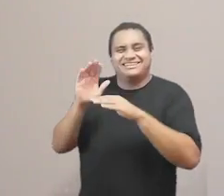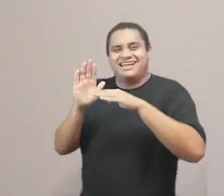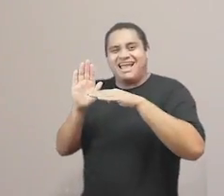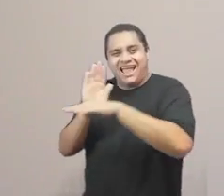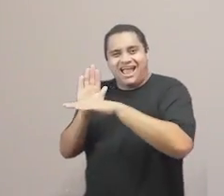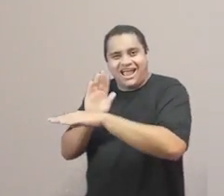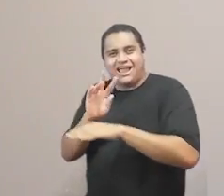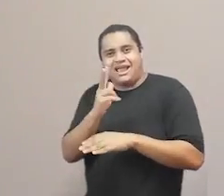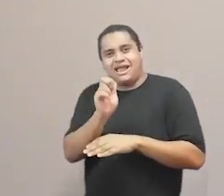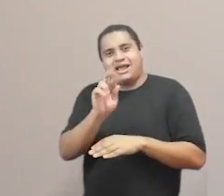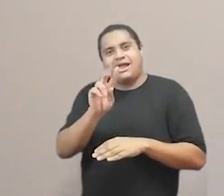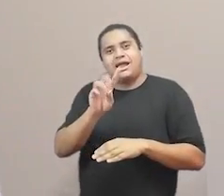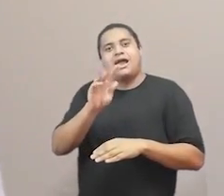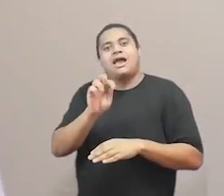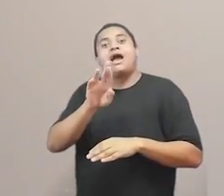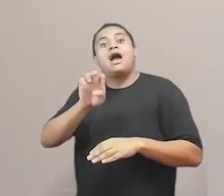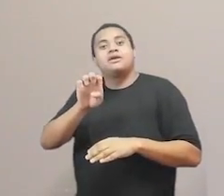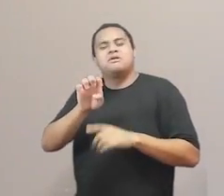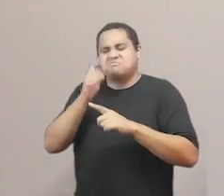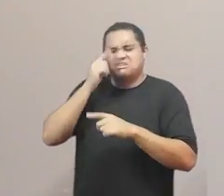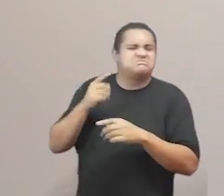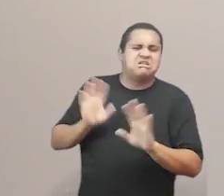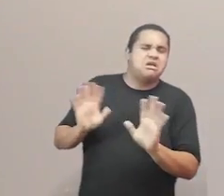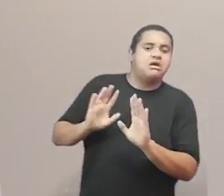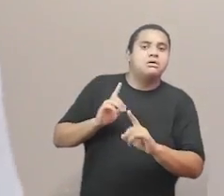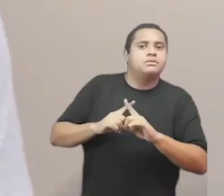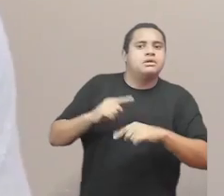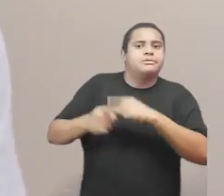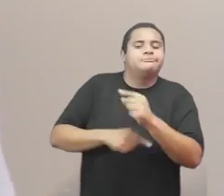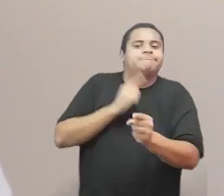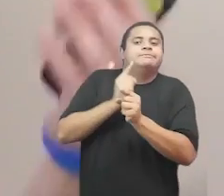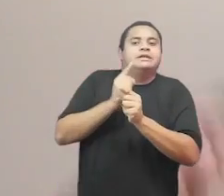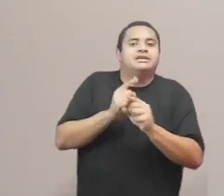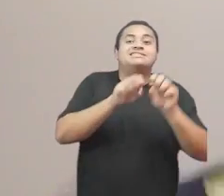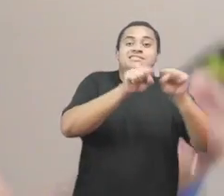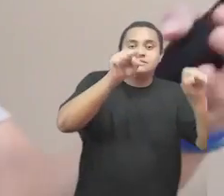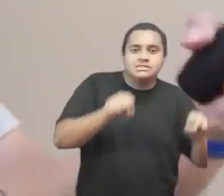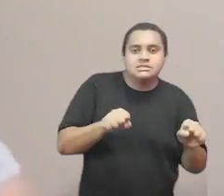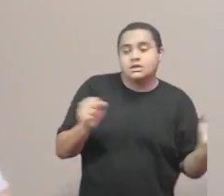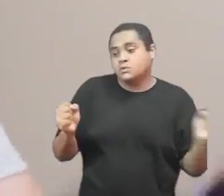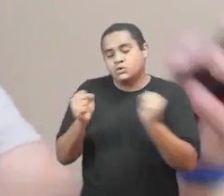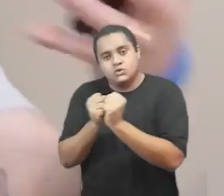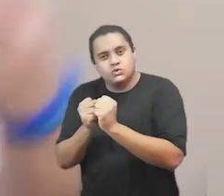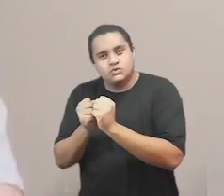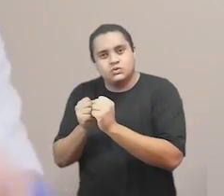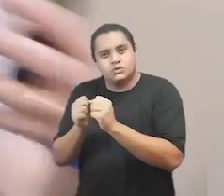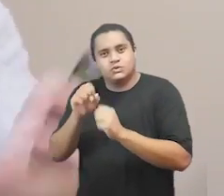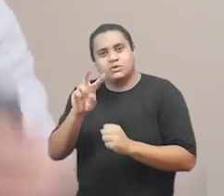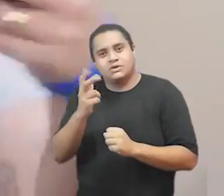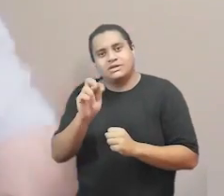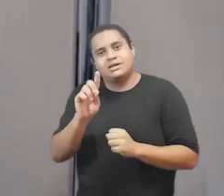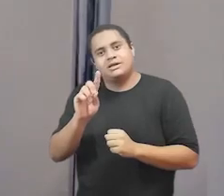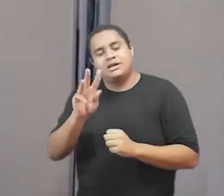não é o negócio dele. Até que começou a fazer hardware, porque descobriu que o software, ele precisa de integração completa